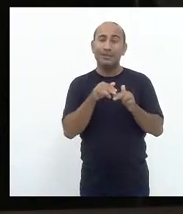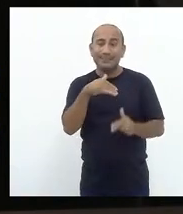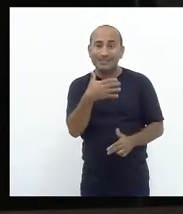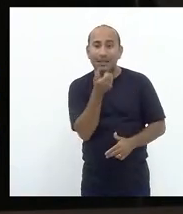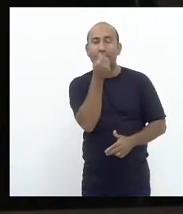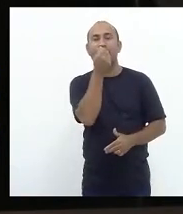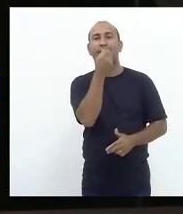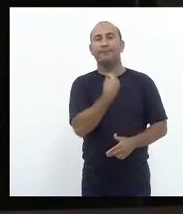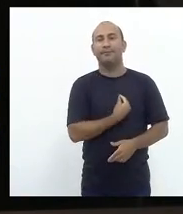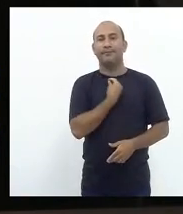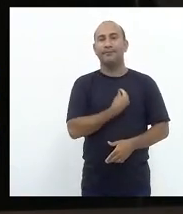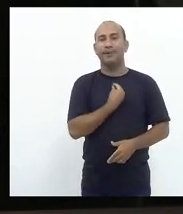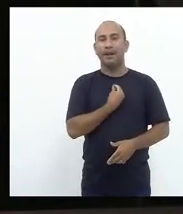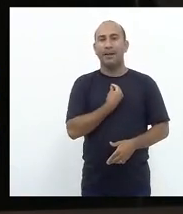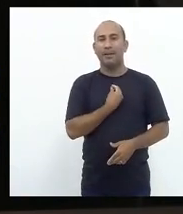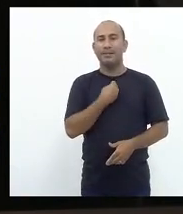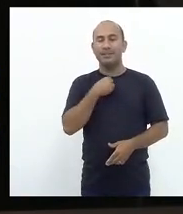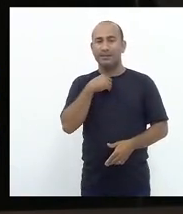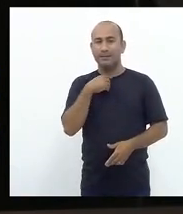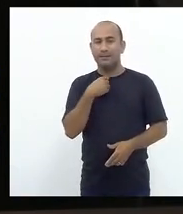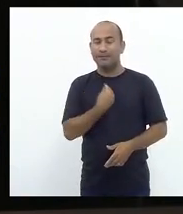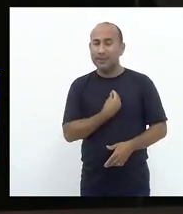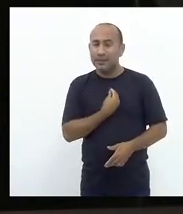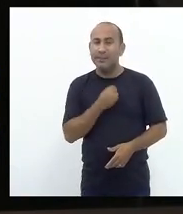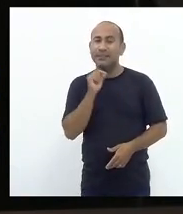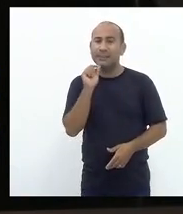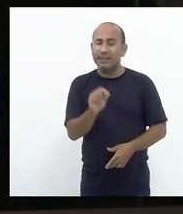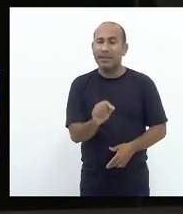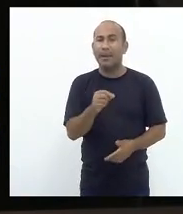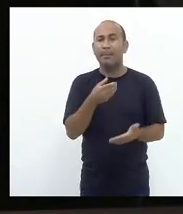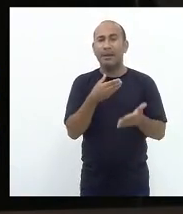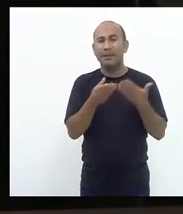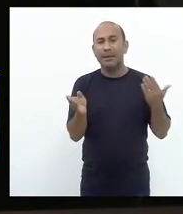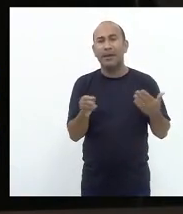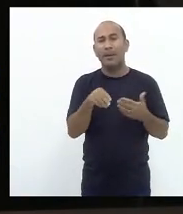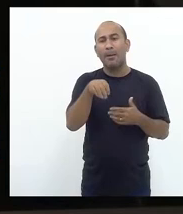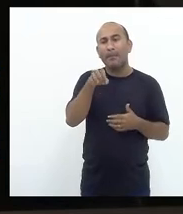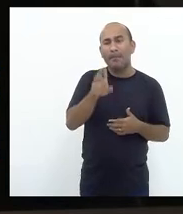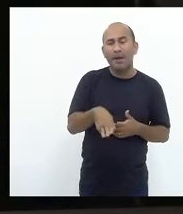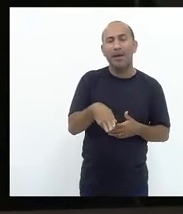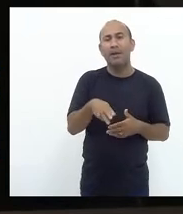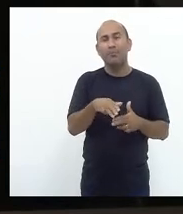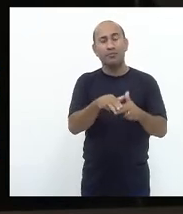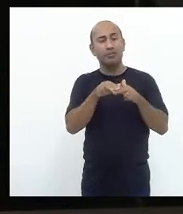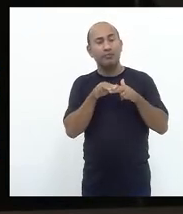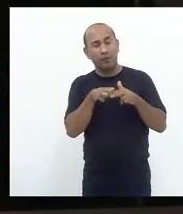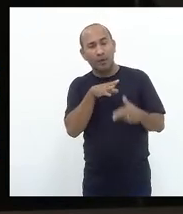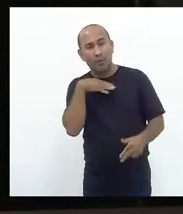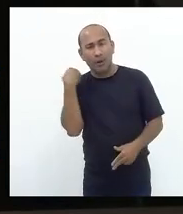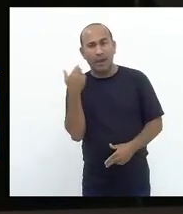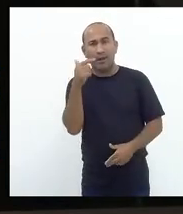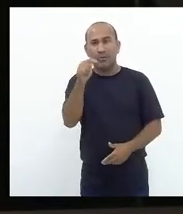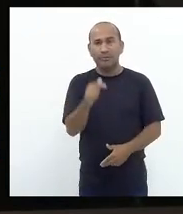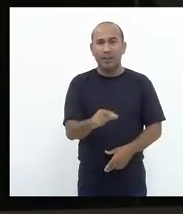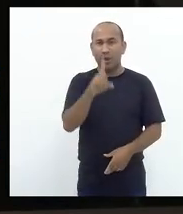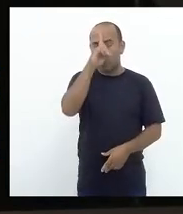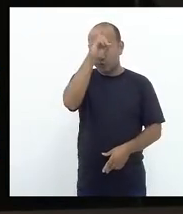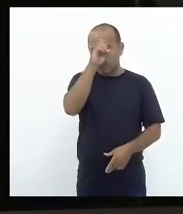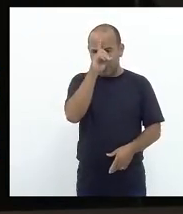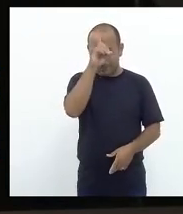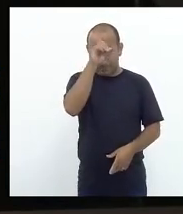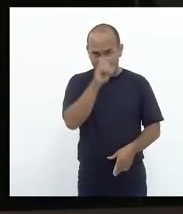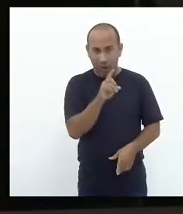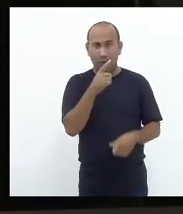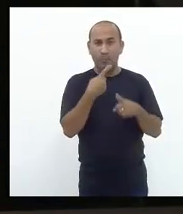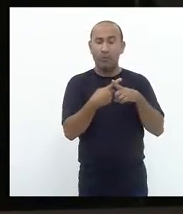Vidas essas que deixaram órfãos. Muitos desses órfãos morreram porque não tinham hospitais, porque o recurso que